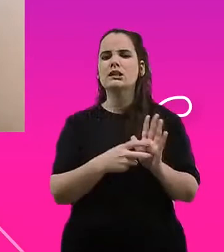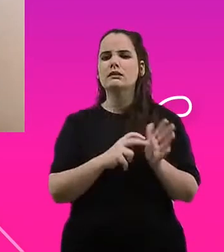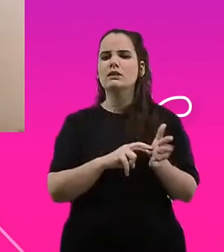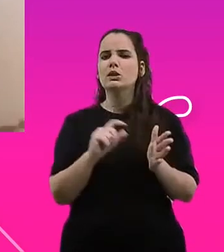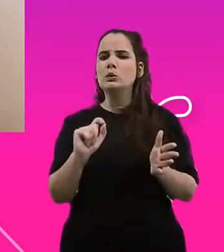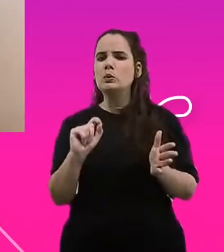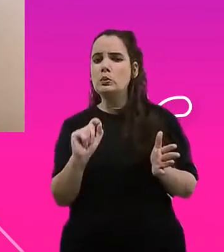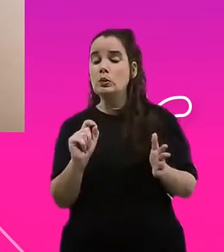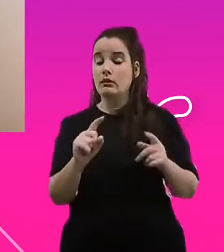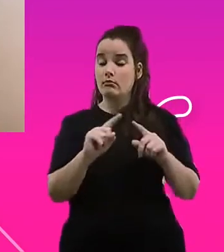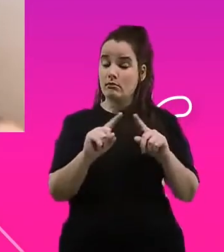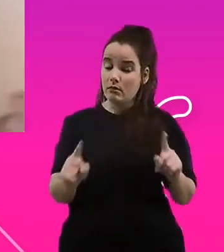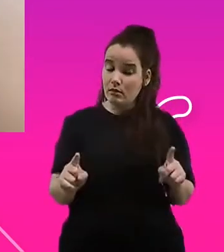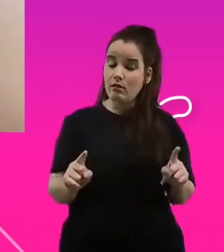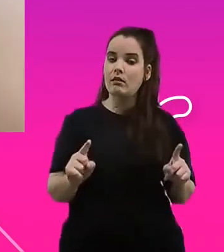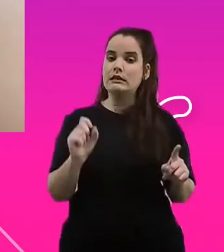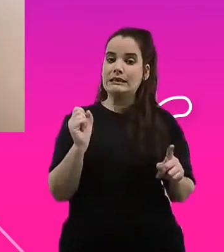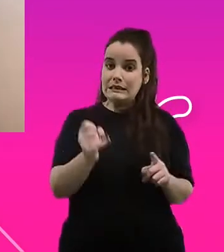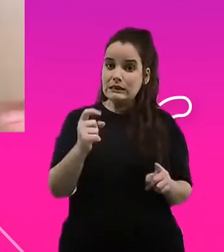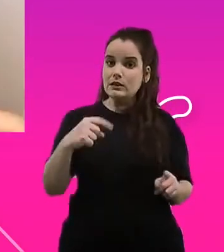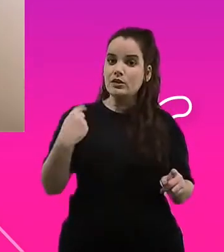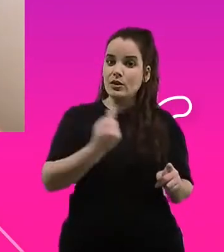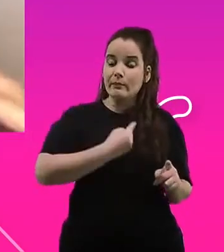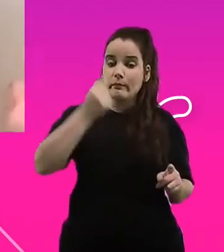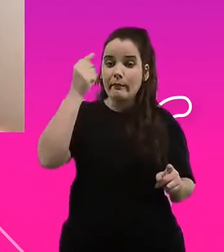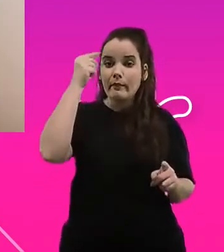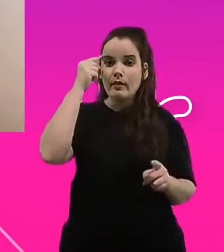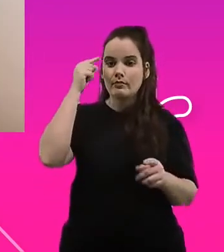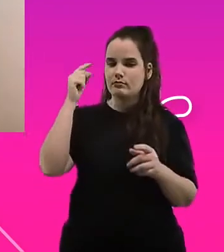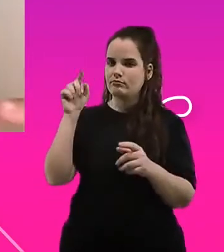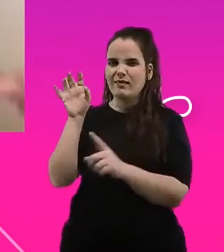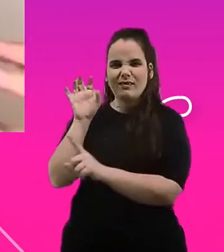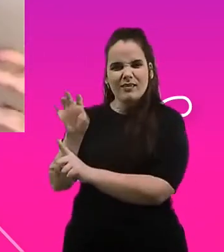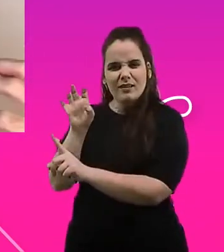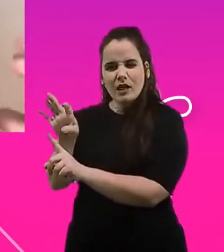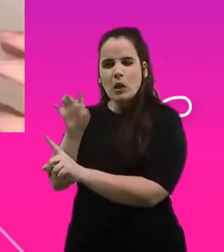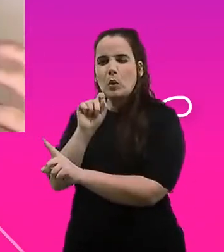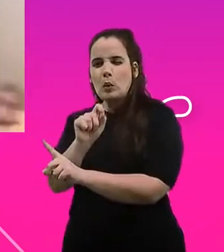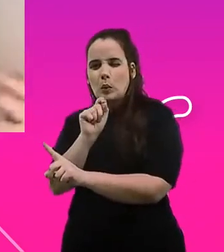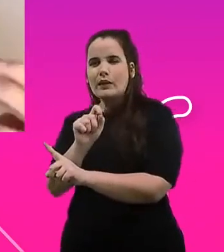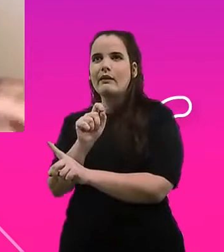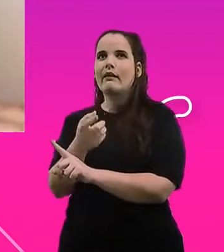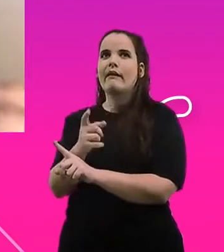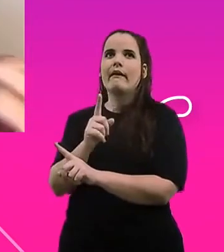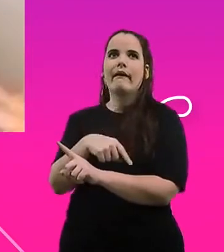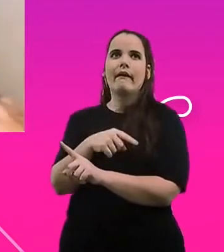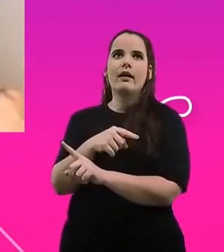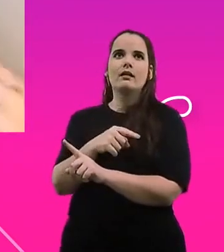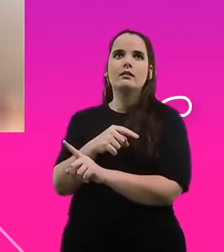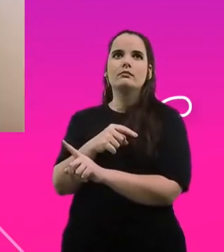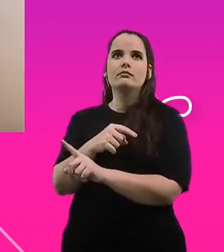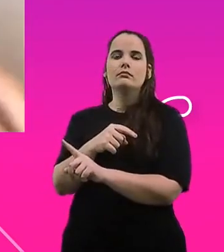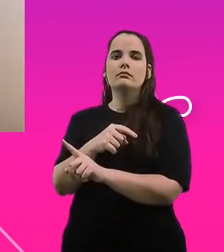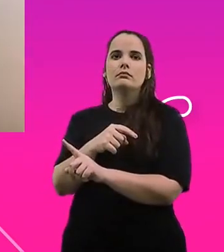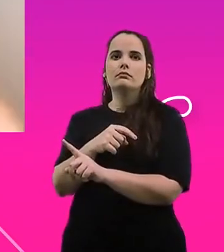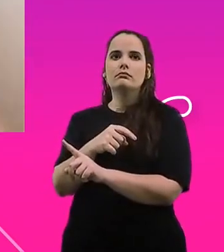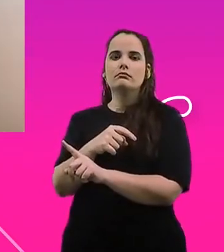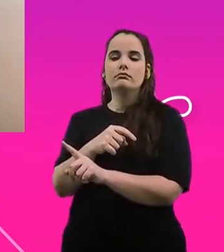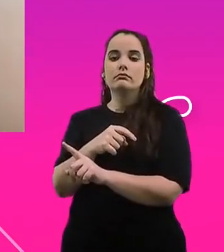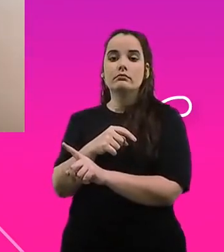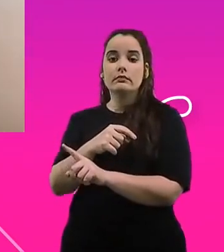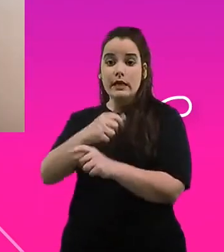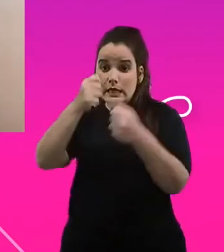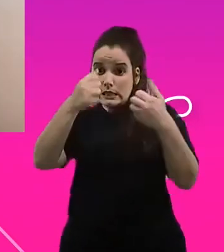de um entendimento de que a tendência ela é meio que uma combinação, né, de uma resposta do passado com alguma coisa